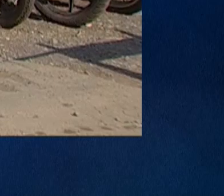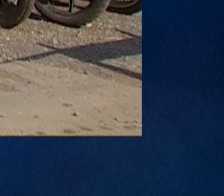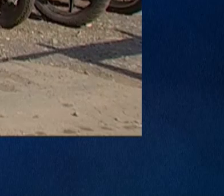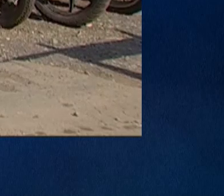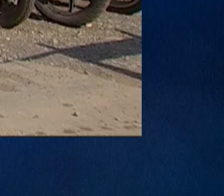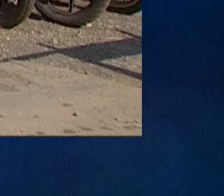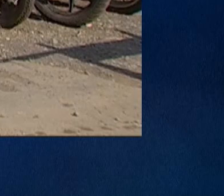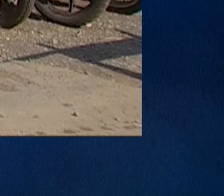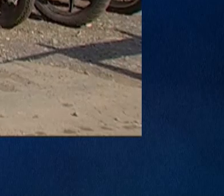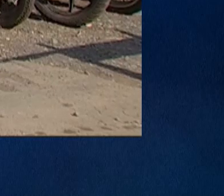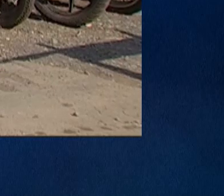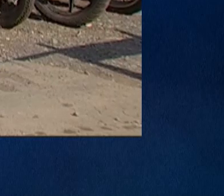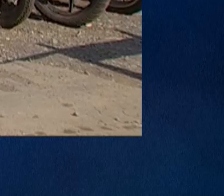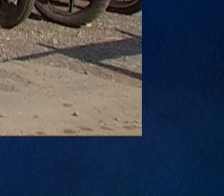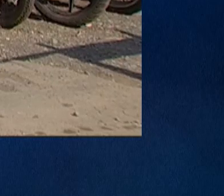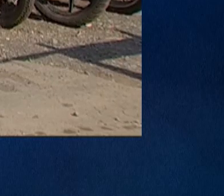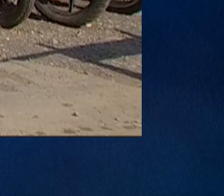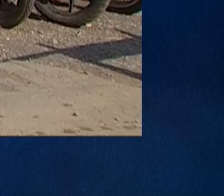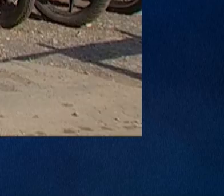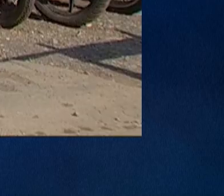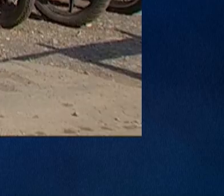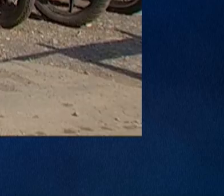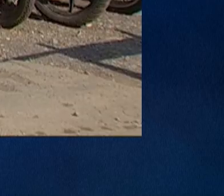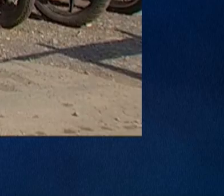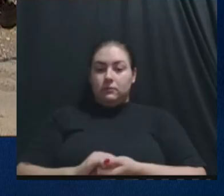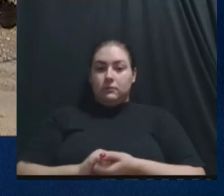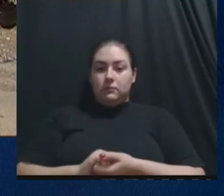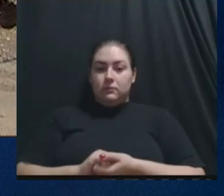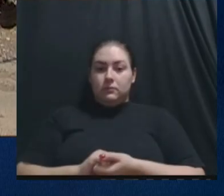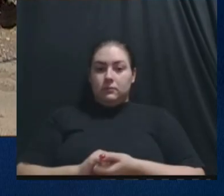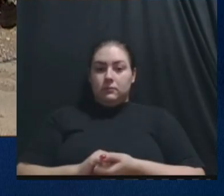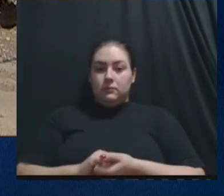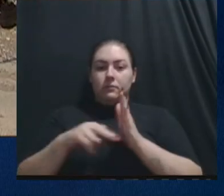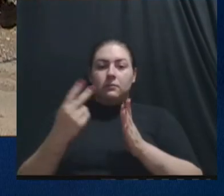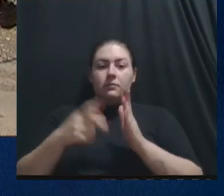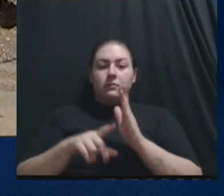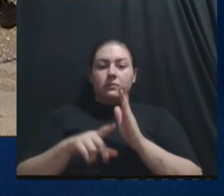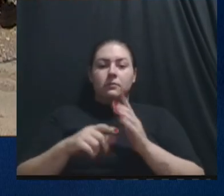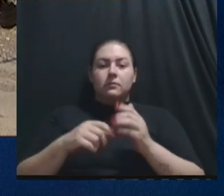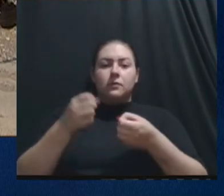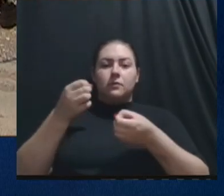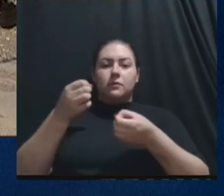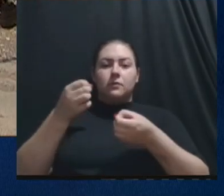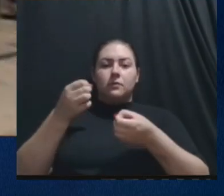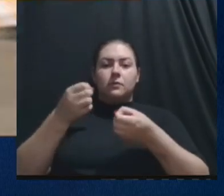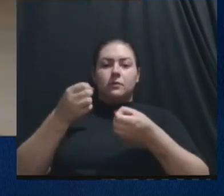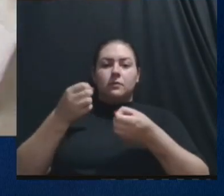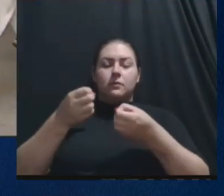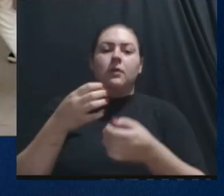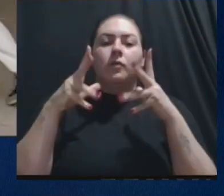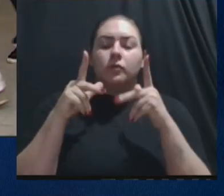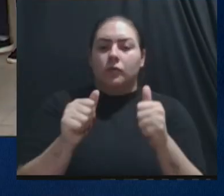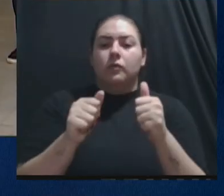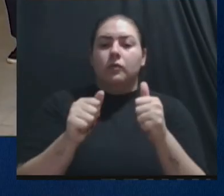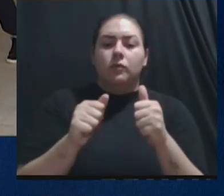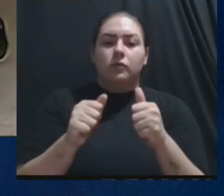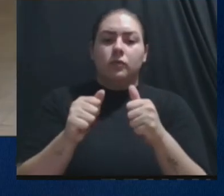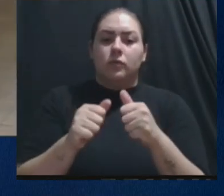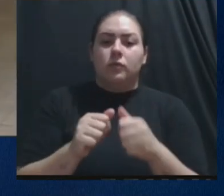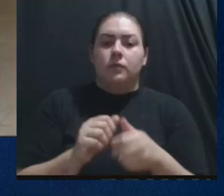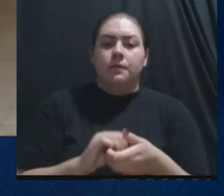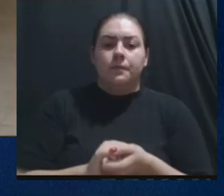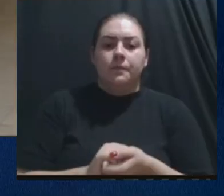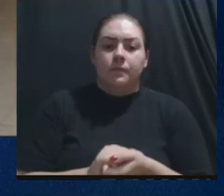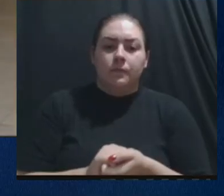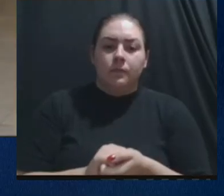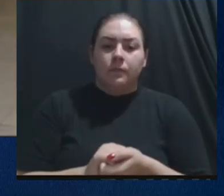Endec realiza o segundo leilão online de veículos. Ao todo, são 347 lotes. Prefeitura anuncia